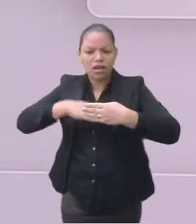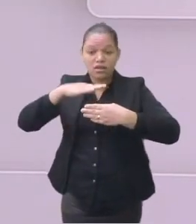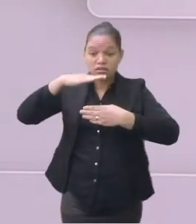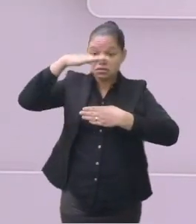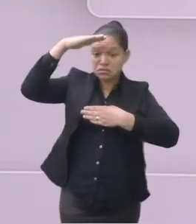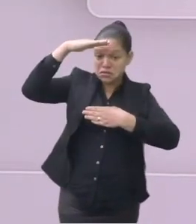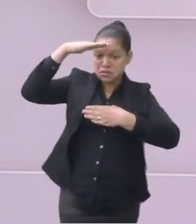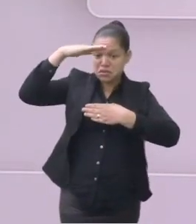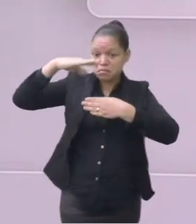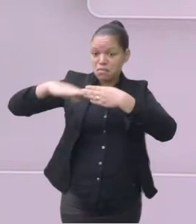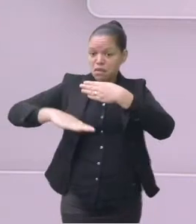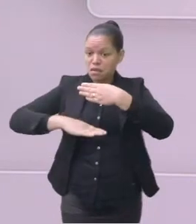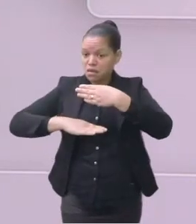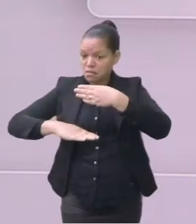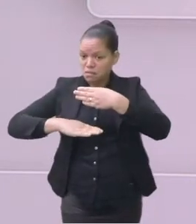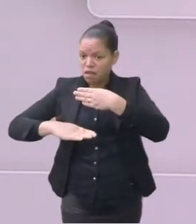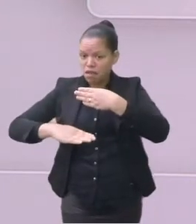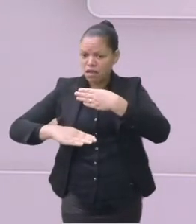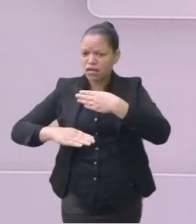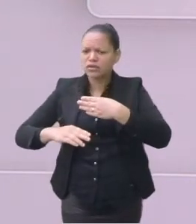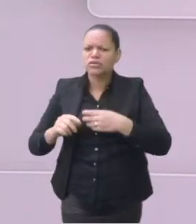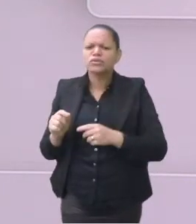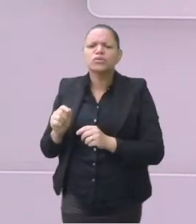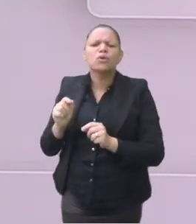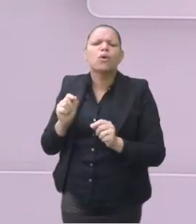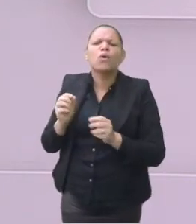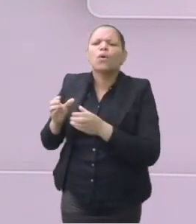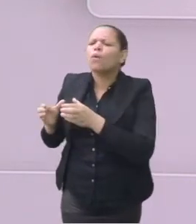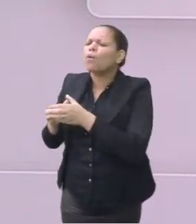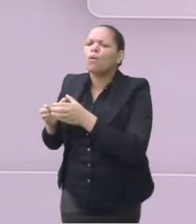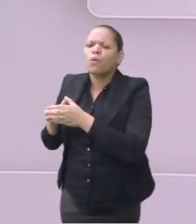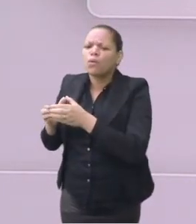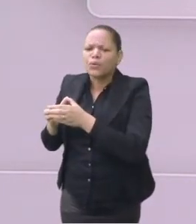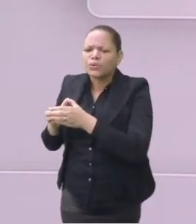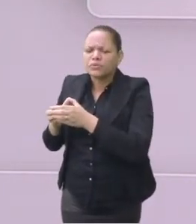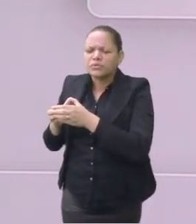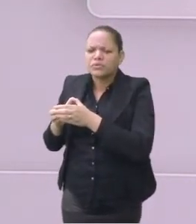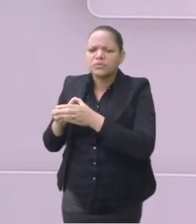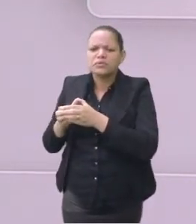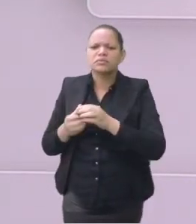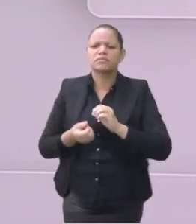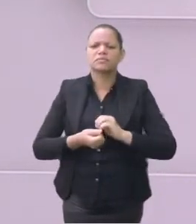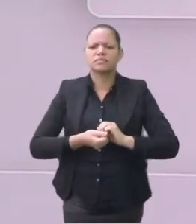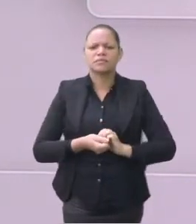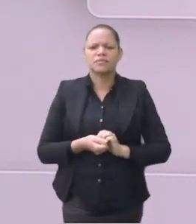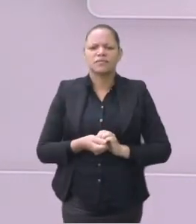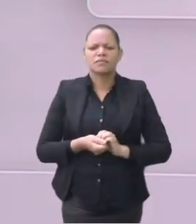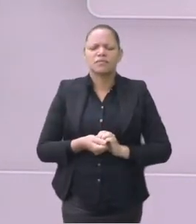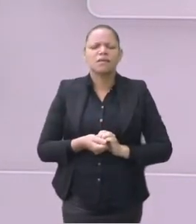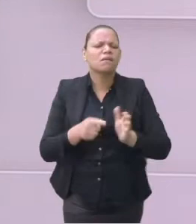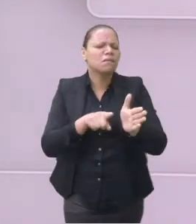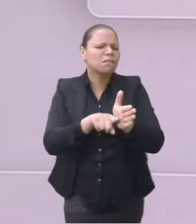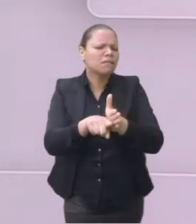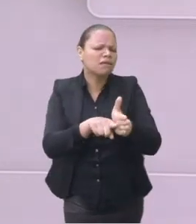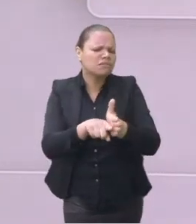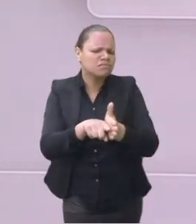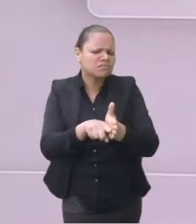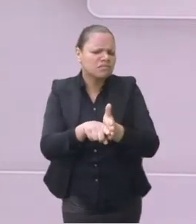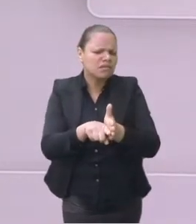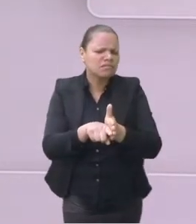uma pessoa, um objeto, um lugar, ok? E aí, comece fazendo uma pergunta para